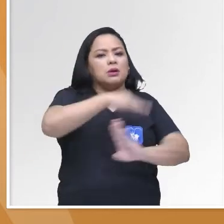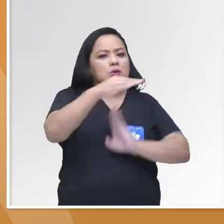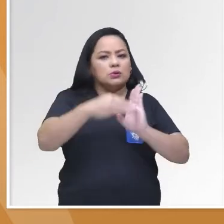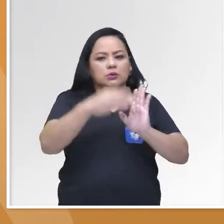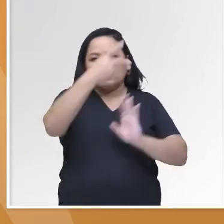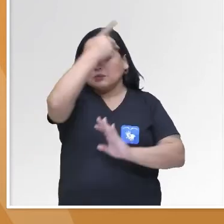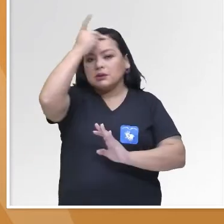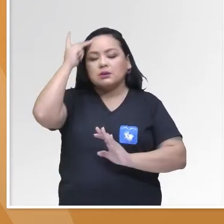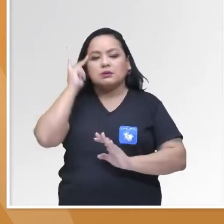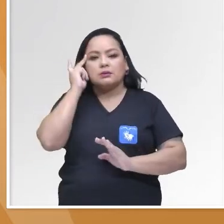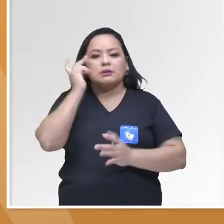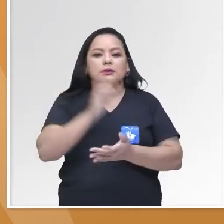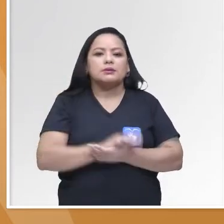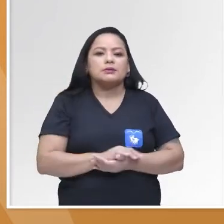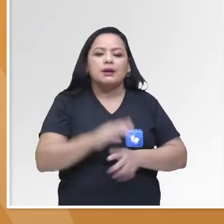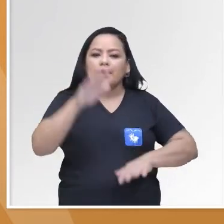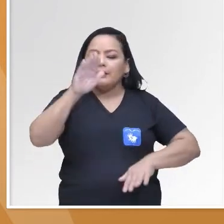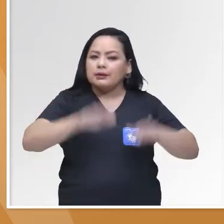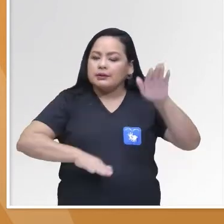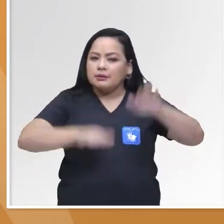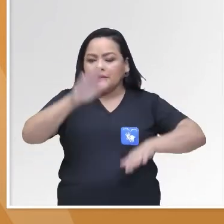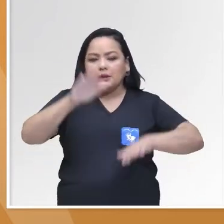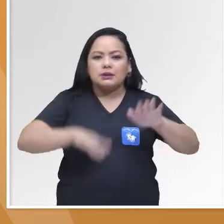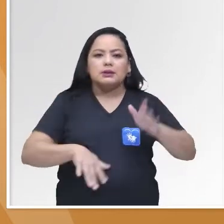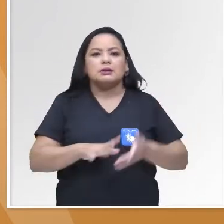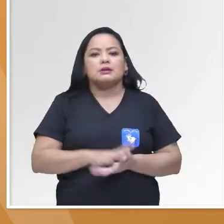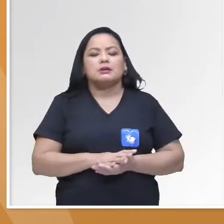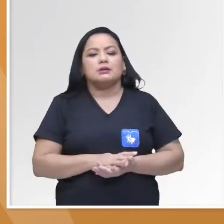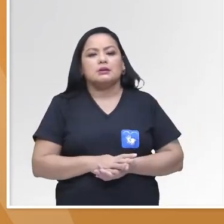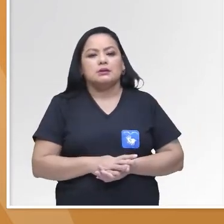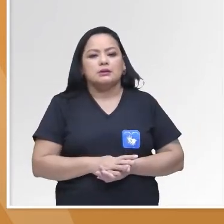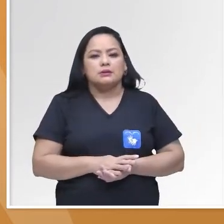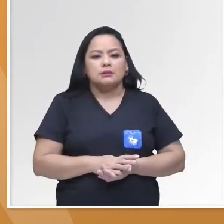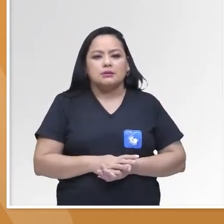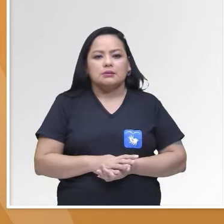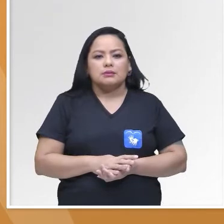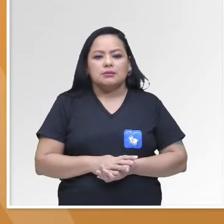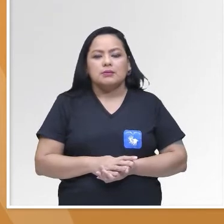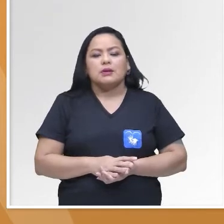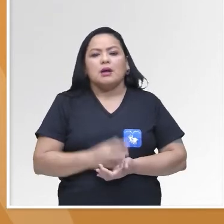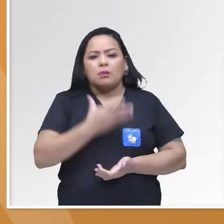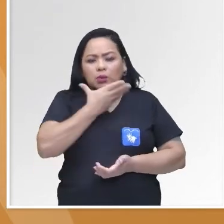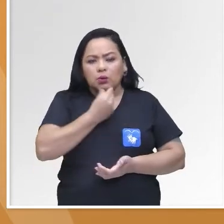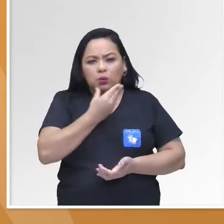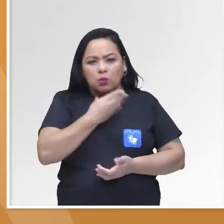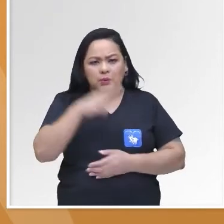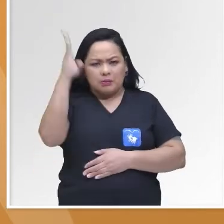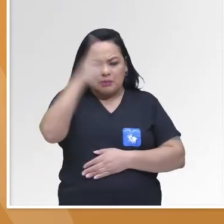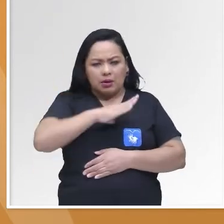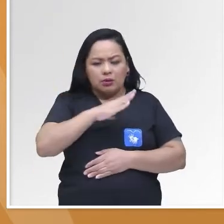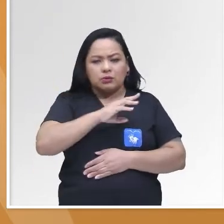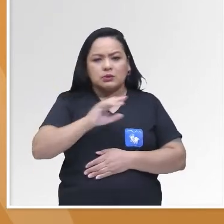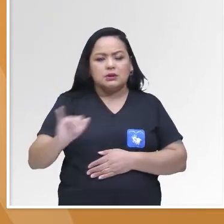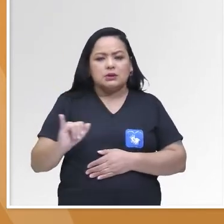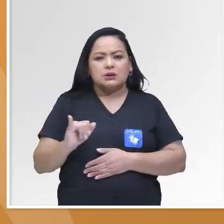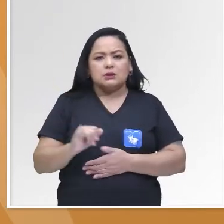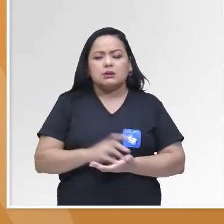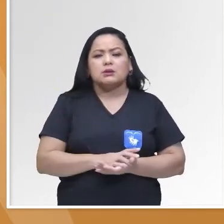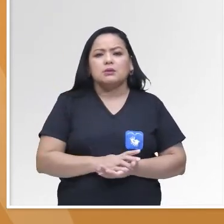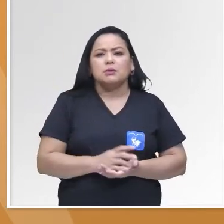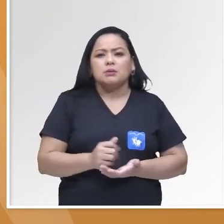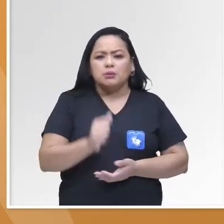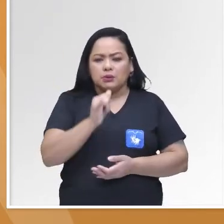pessoas, independente. Como, por exemplo, para um criminoso, se for colocado um